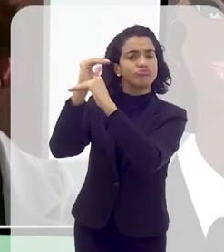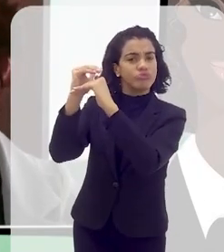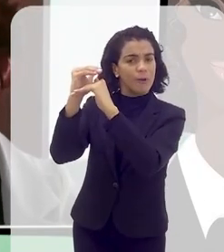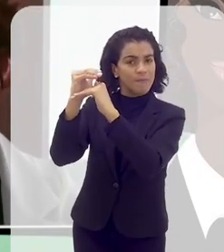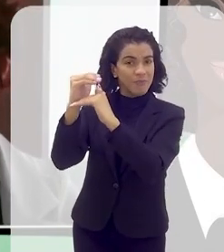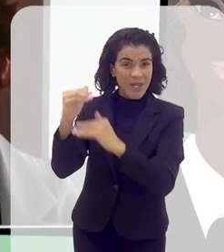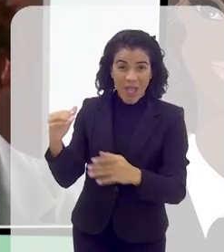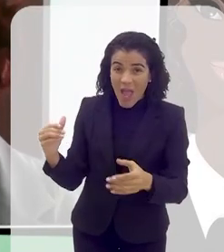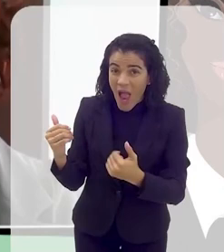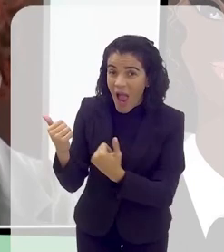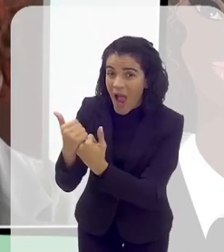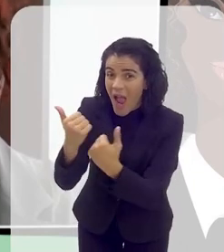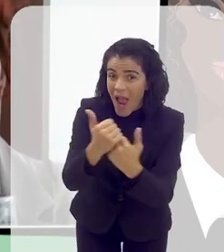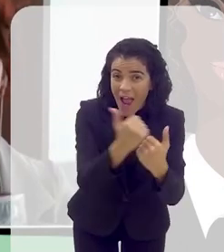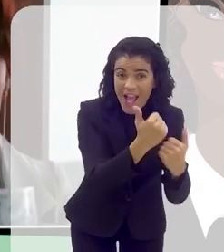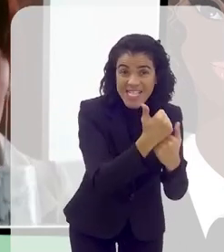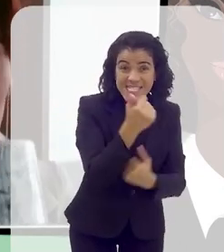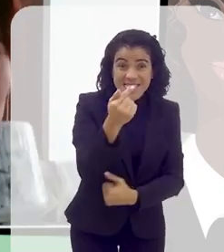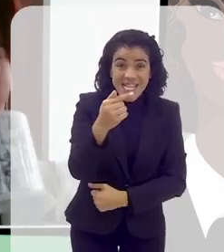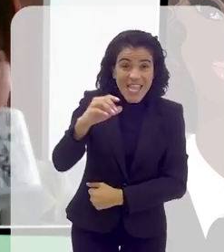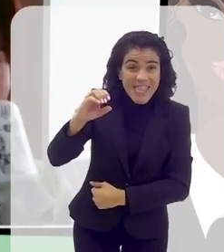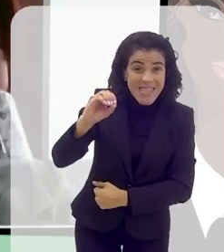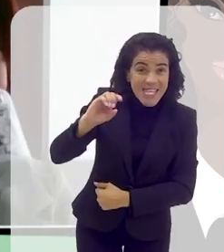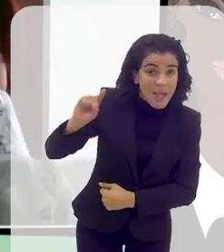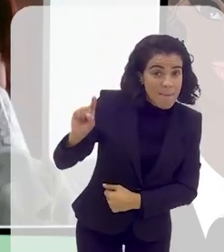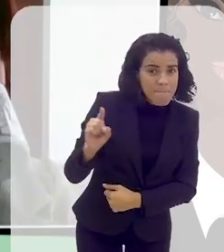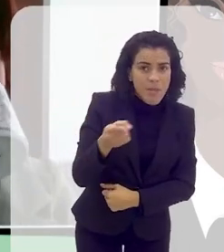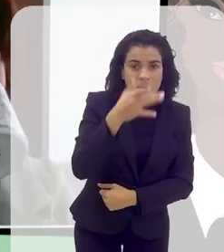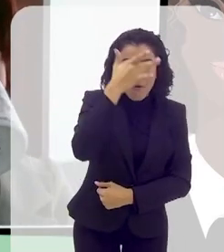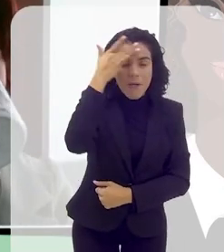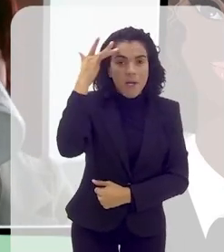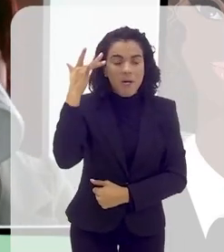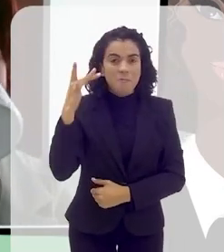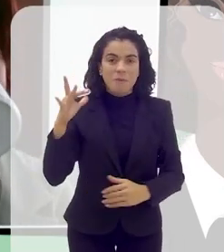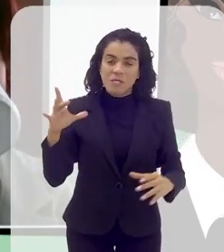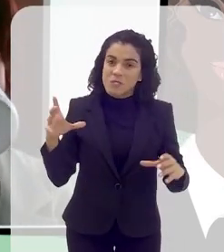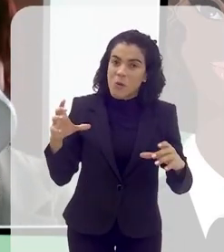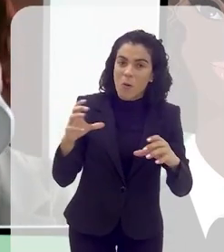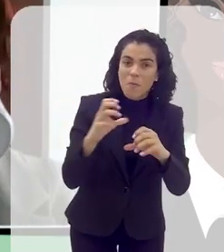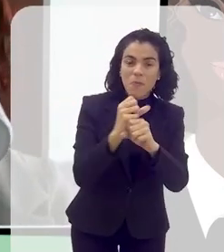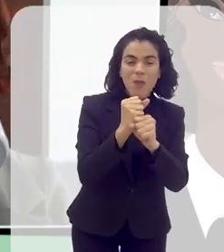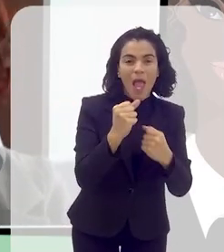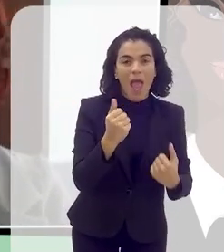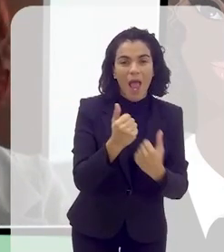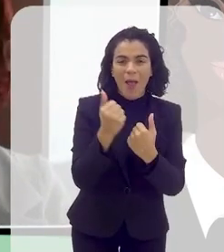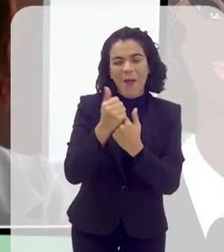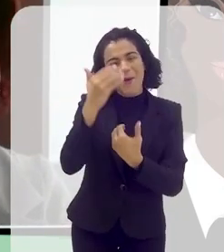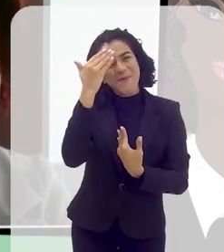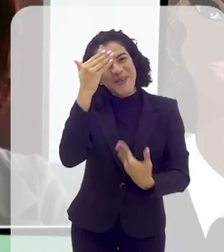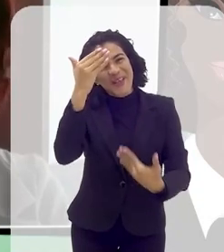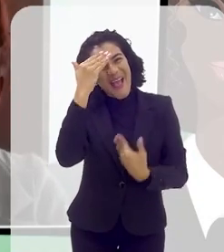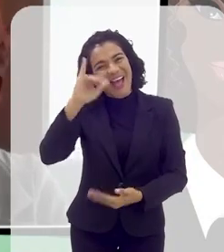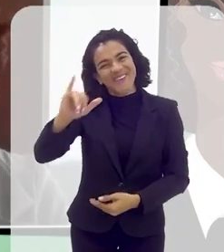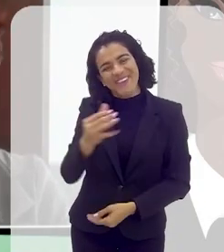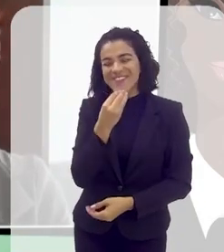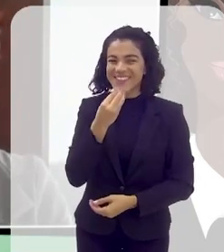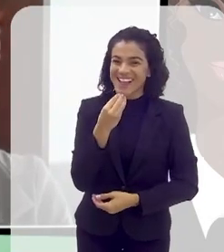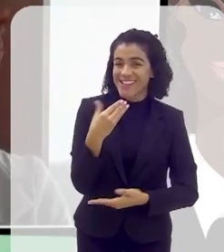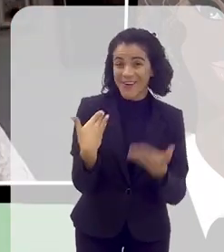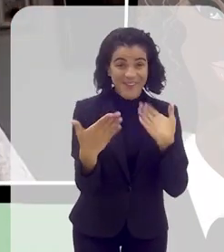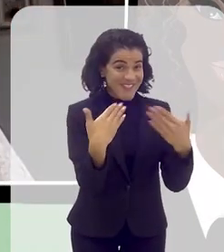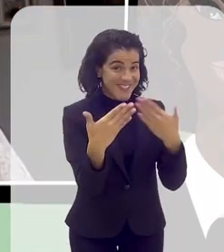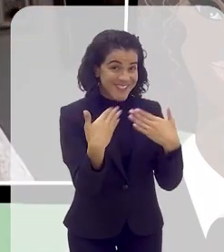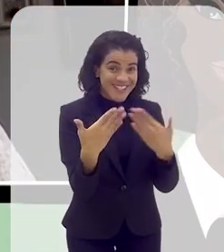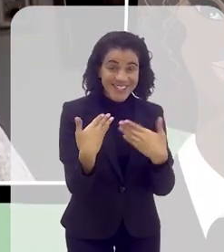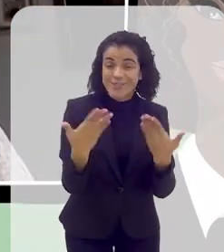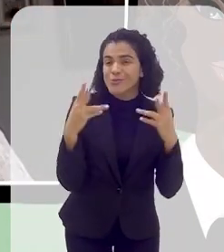para juntar 70 mil apoiadores? Seja bem-vinda mais uma vez. Obrigada, muito obrigada pela oportunidade da